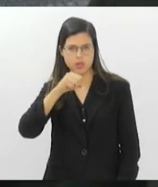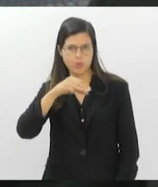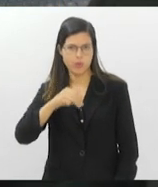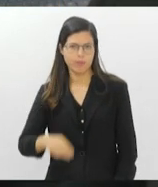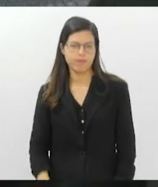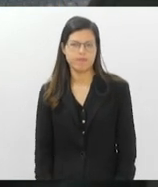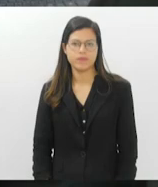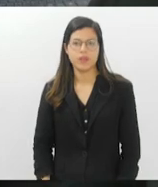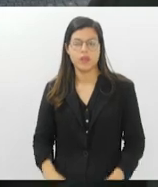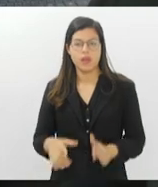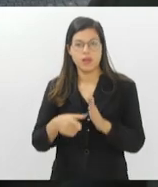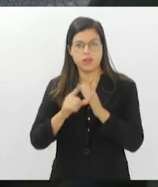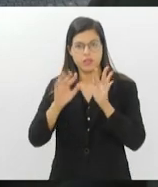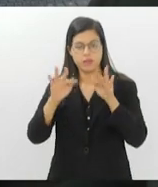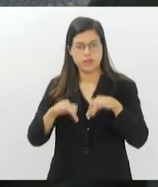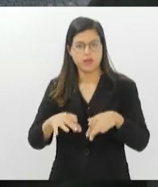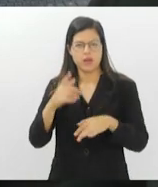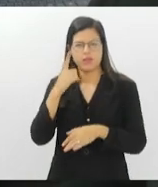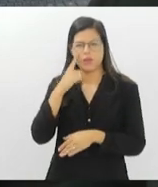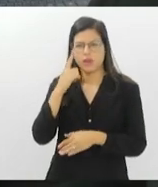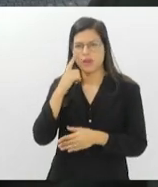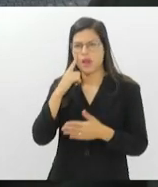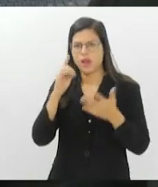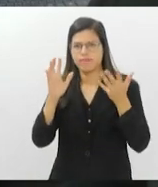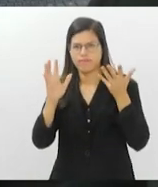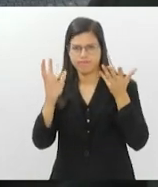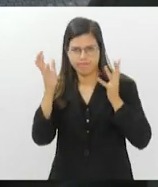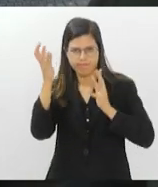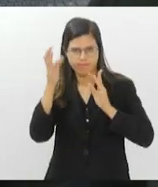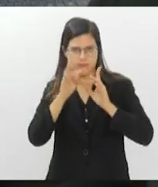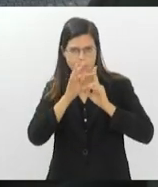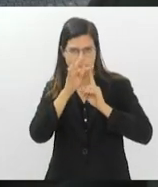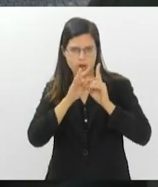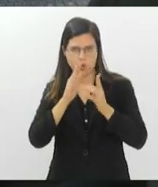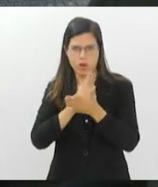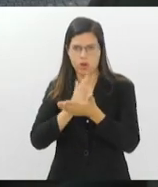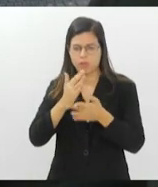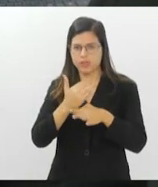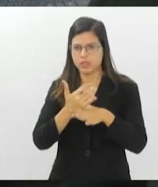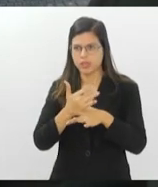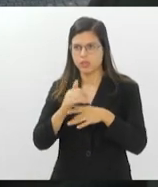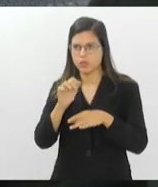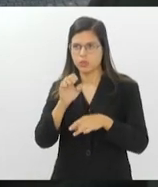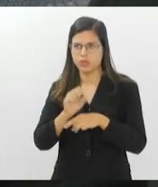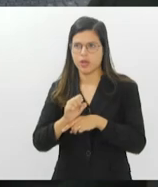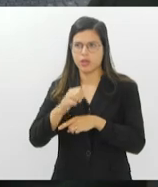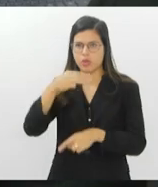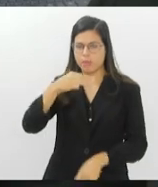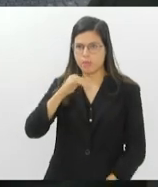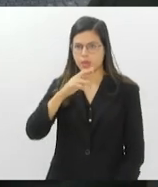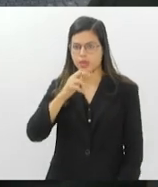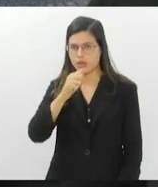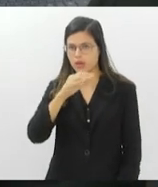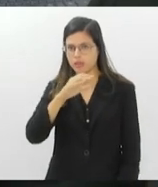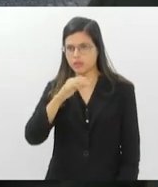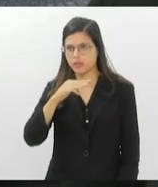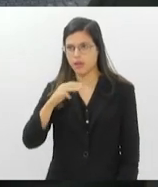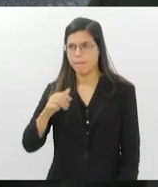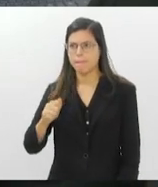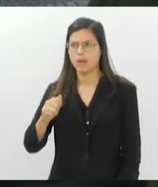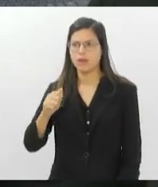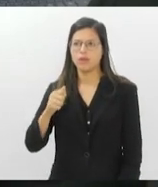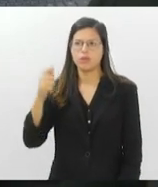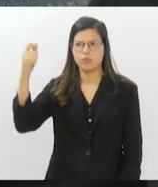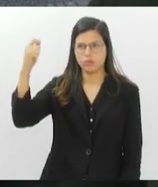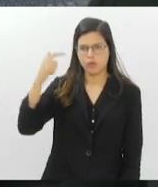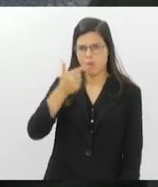E antes de encerrar, vamos dar uma olhada no tempo em algumas cidades do estado. Aqui na tela, Miracema, que está com sol,